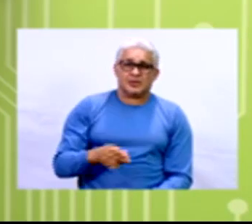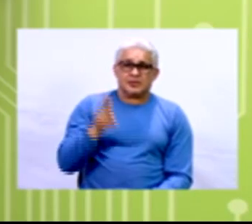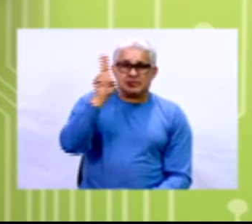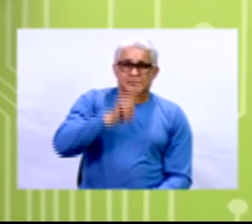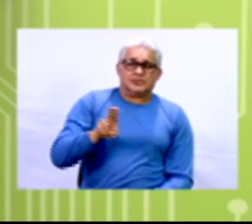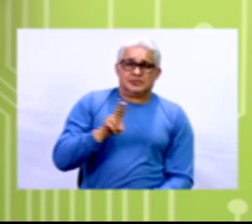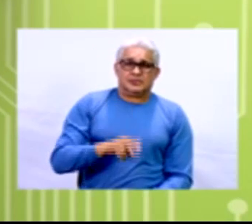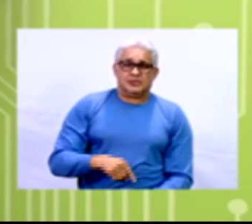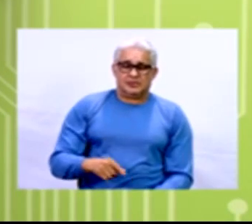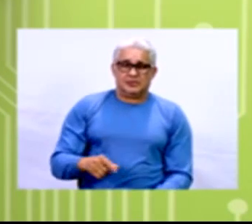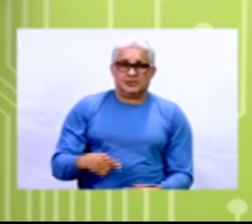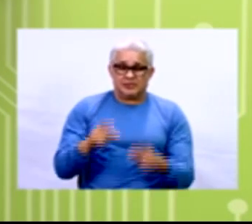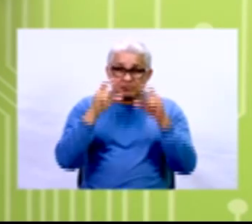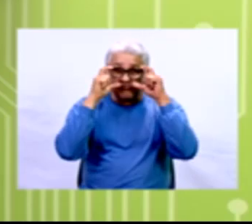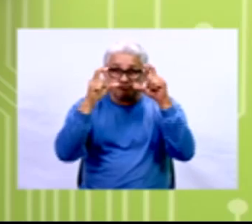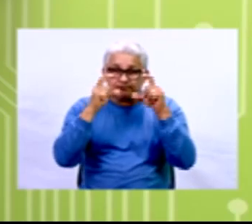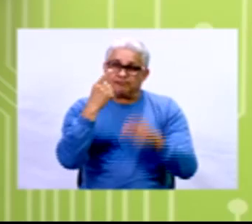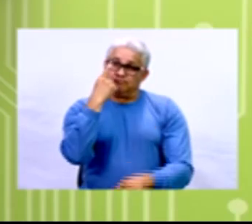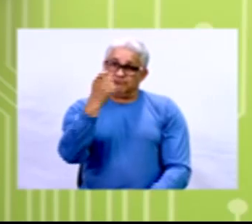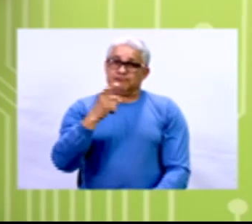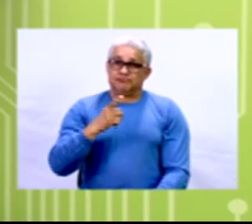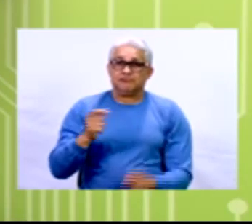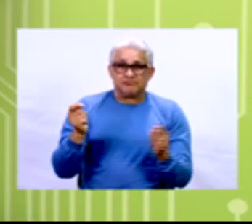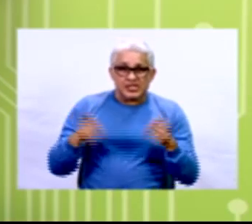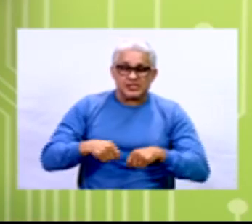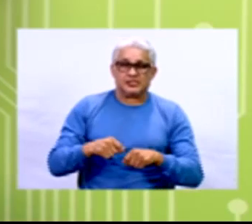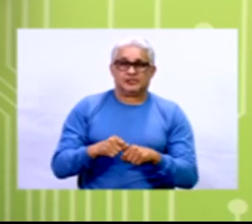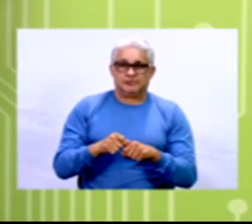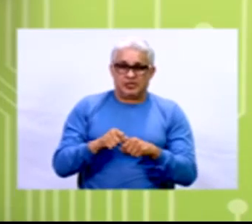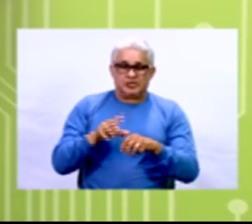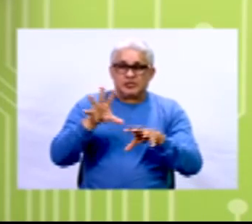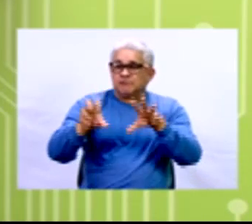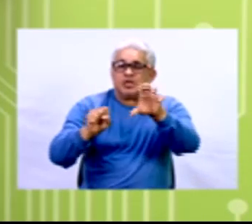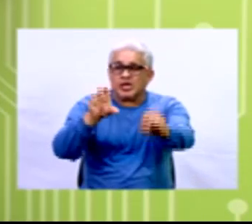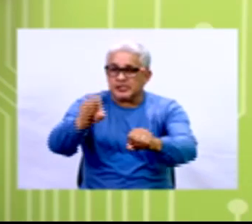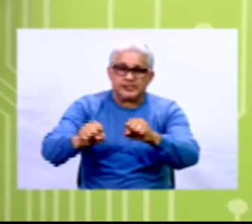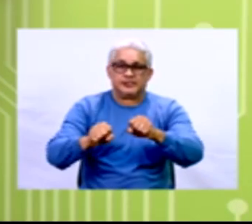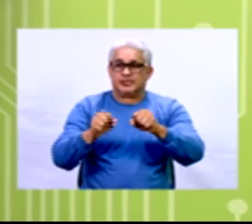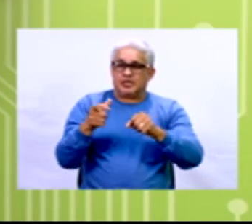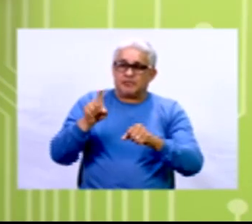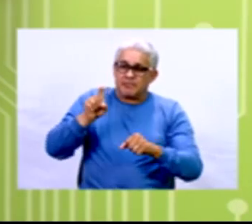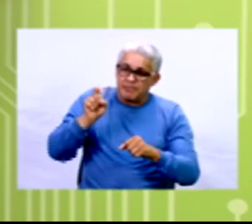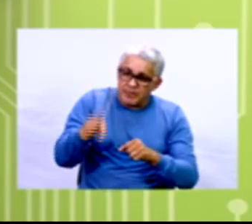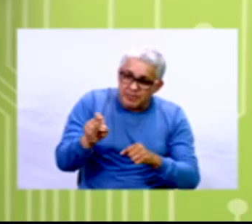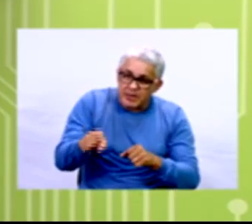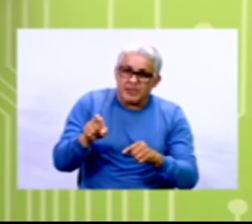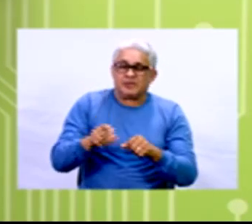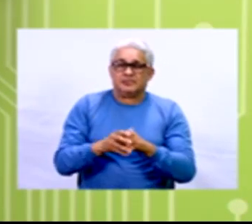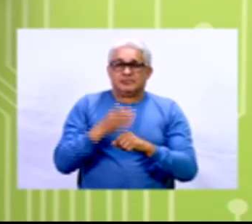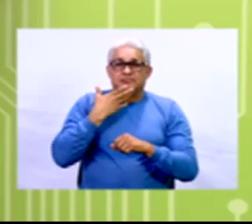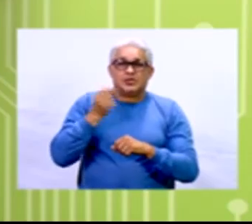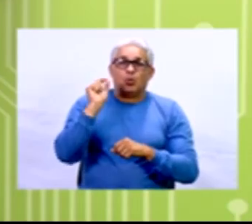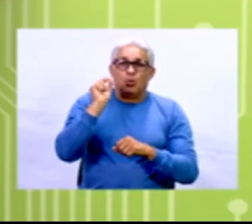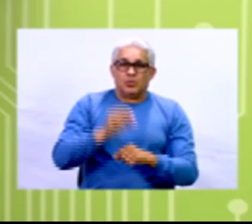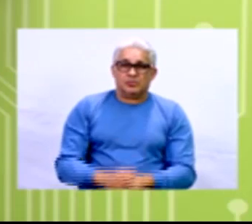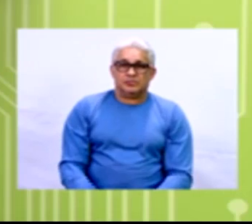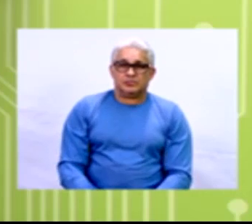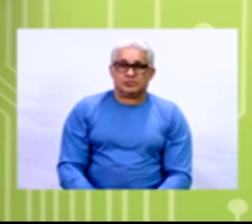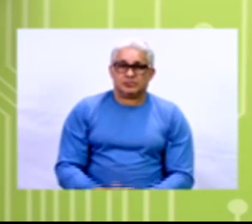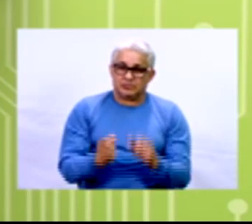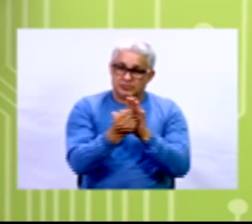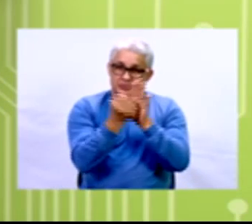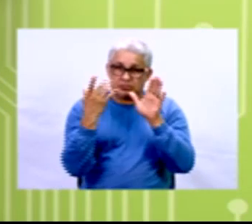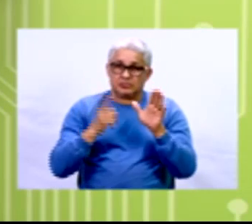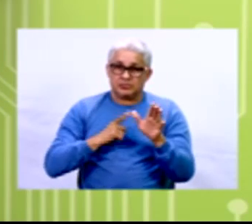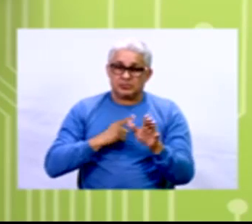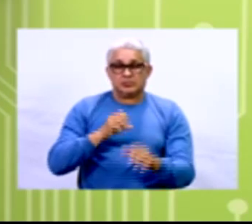que desperte nele o interesse de ir lá, de mexer, de fuçar, de clicar. Então é muito melhor uma aplicação que